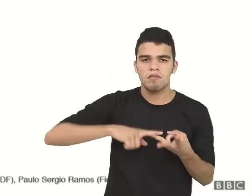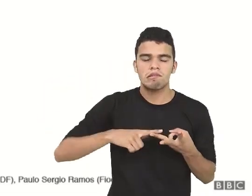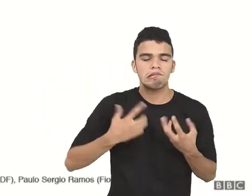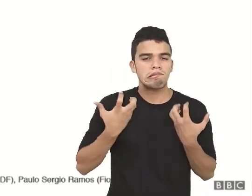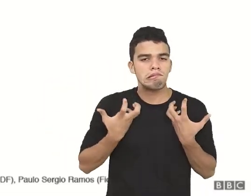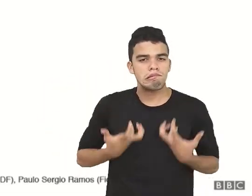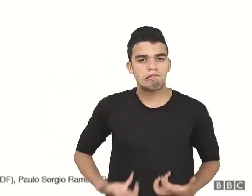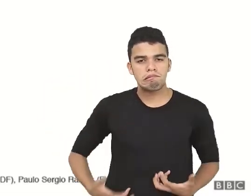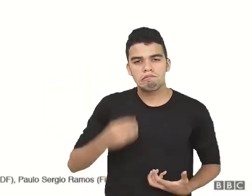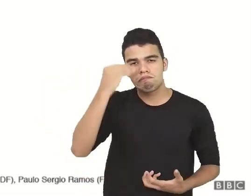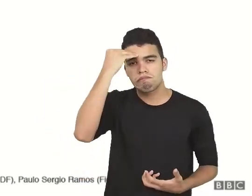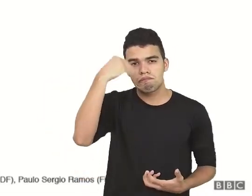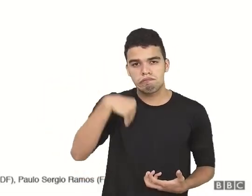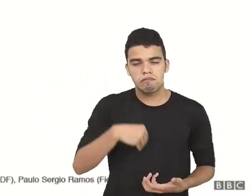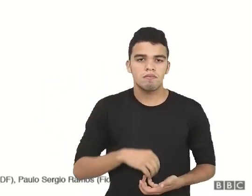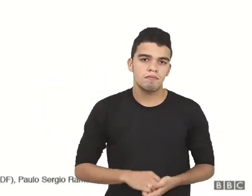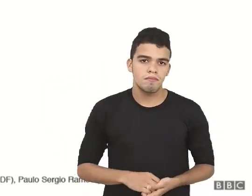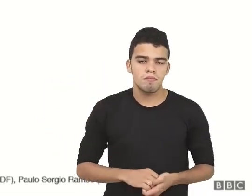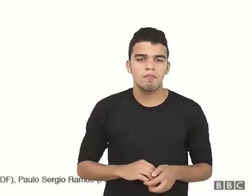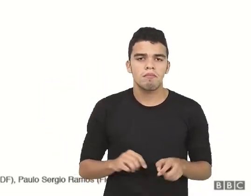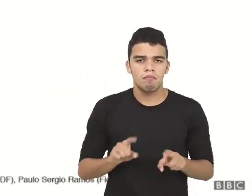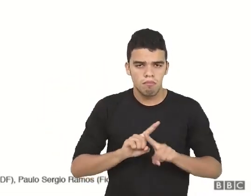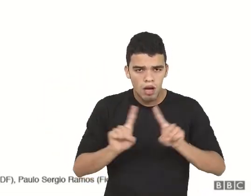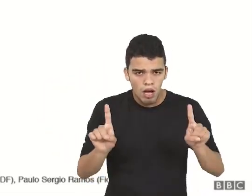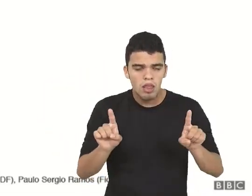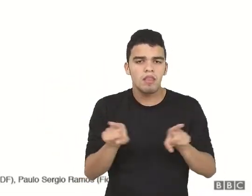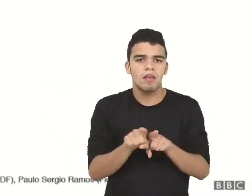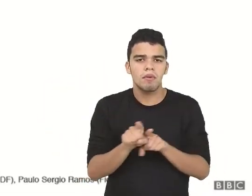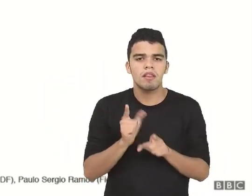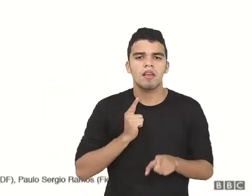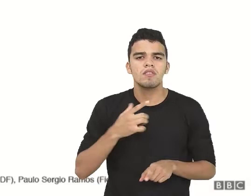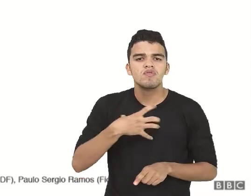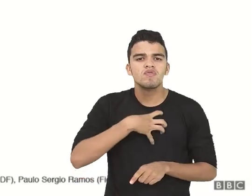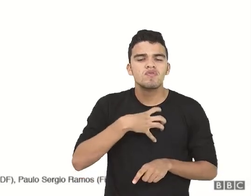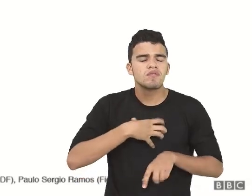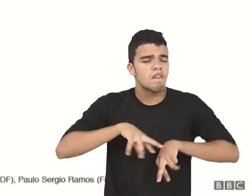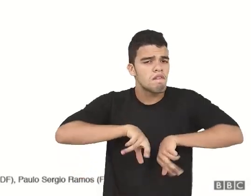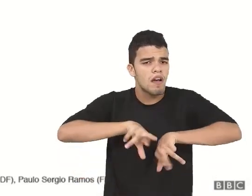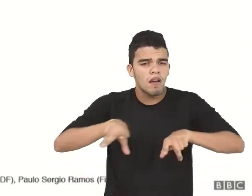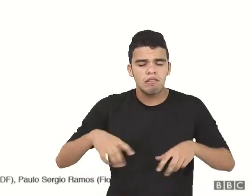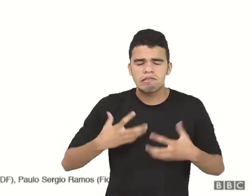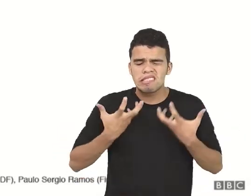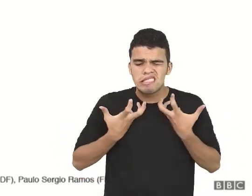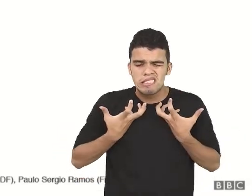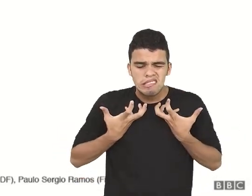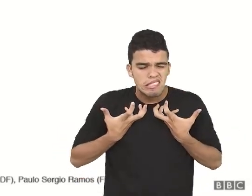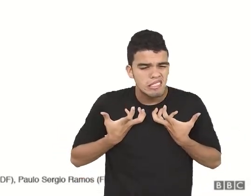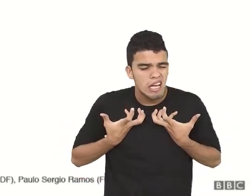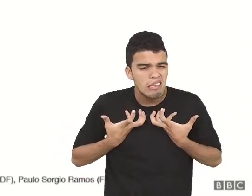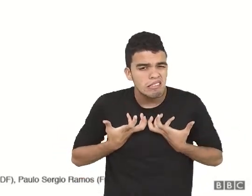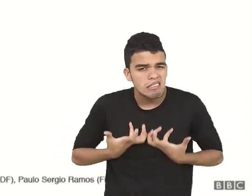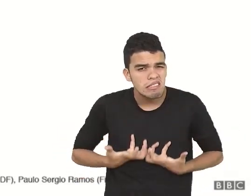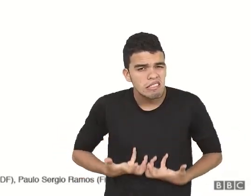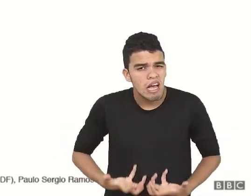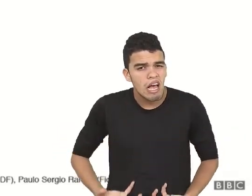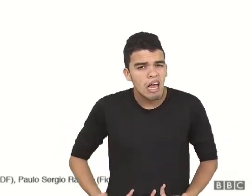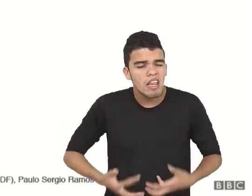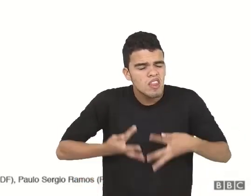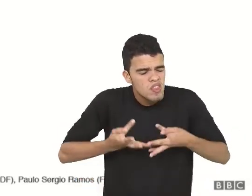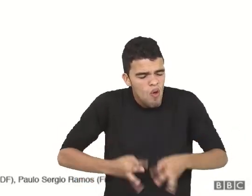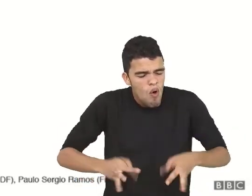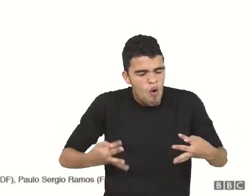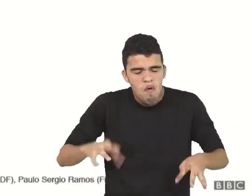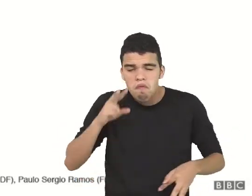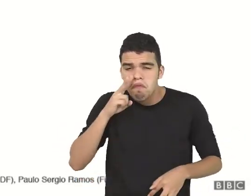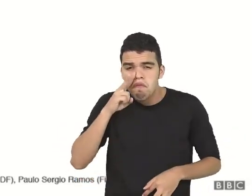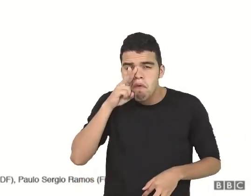mas ela começa a desenvolver outros sintomas. Nós temos o cansaço, fortes dores abdominais, que causam